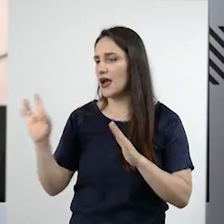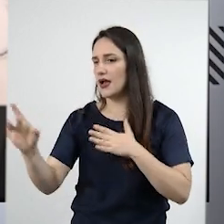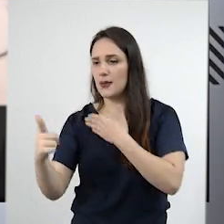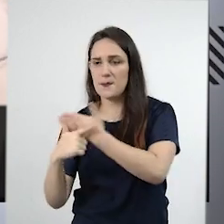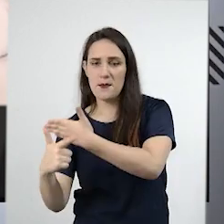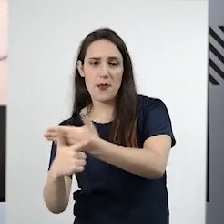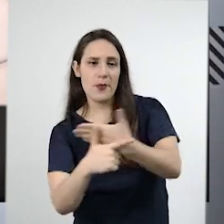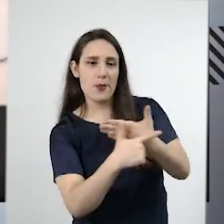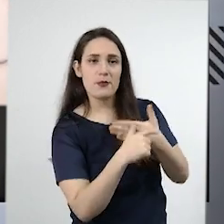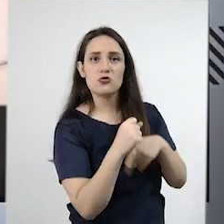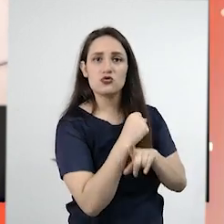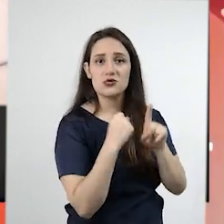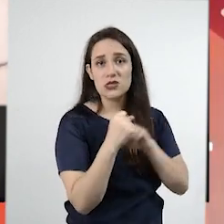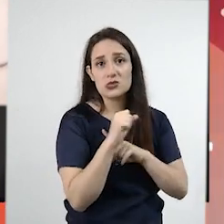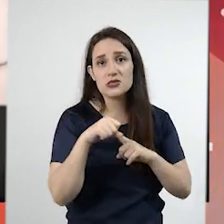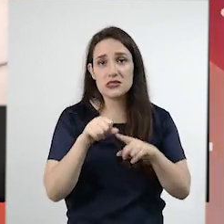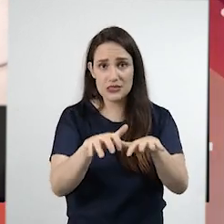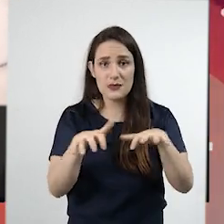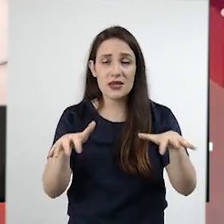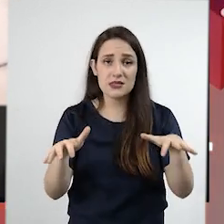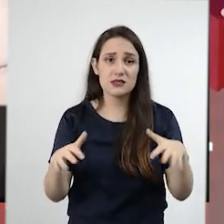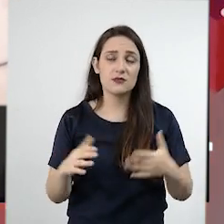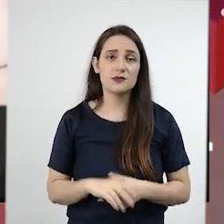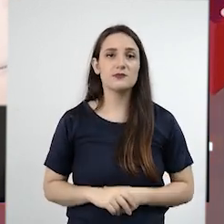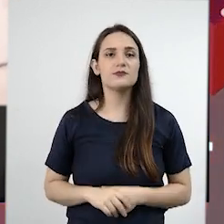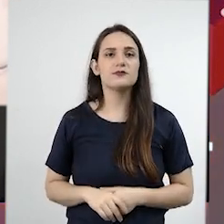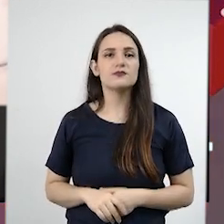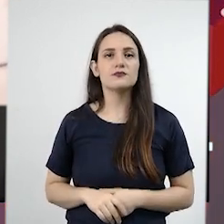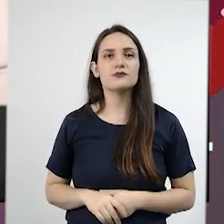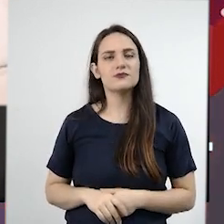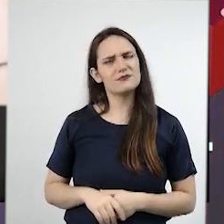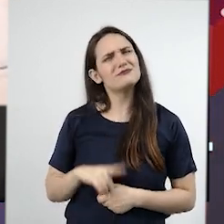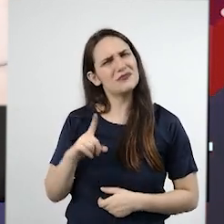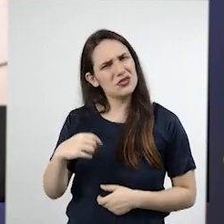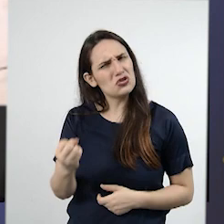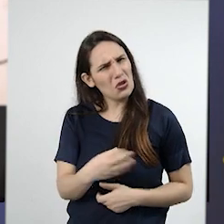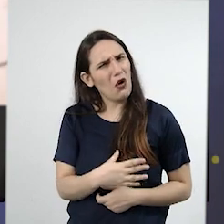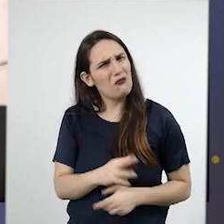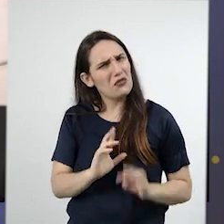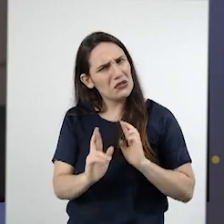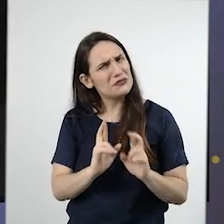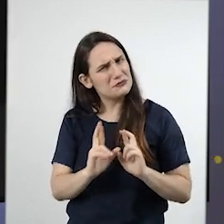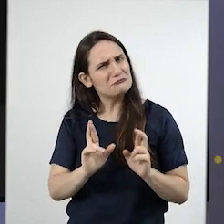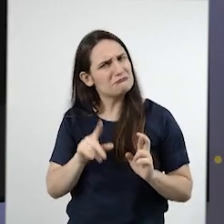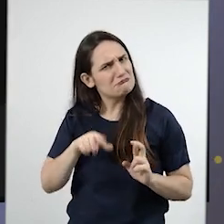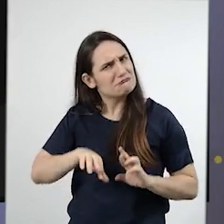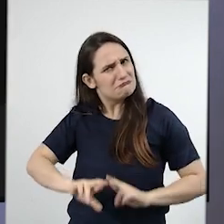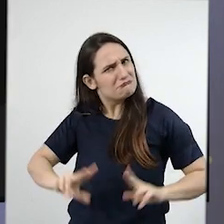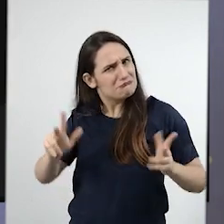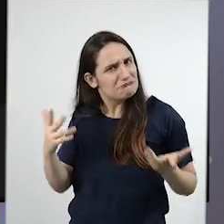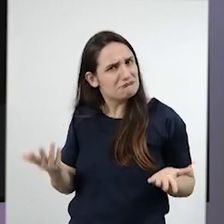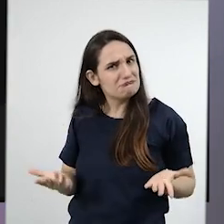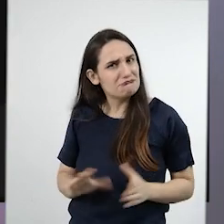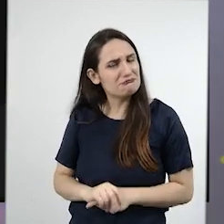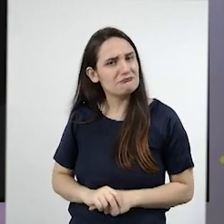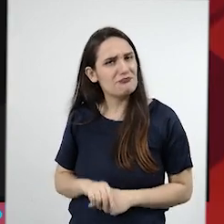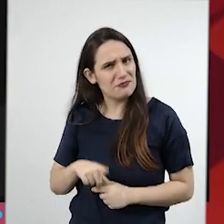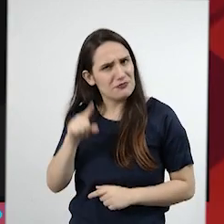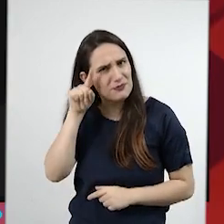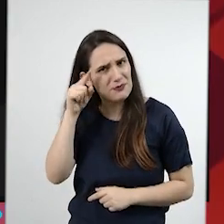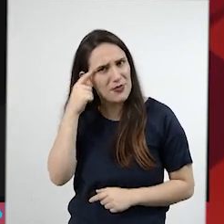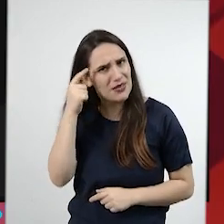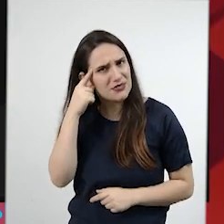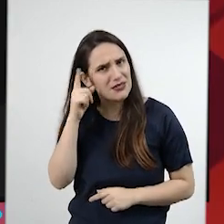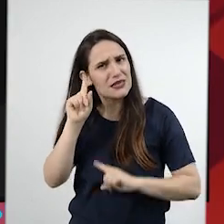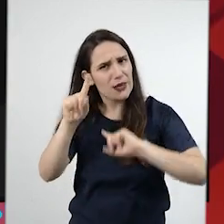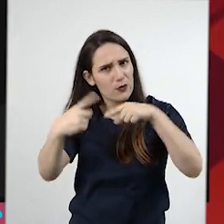certa forma. E esse é um modelo novo, né, de relacionamento. Eu acredito que pós-pandemia a gente